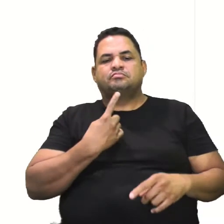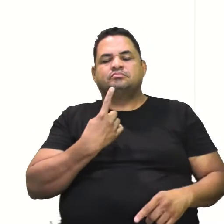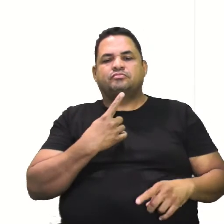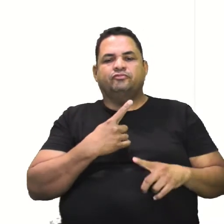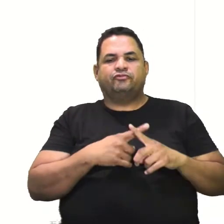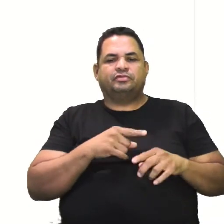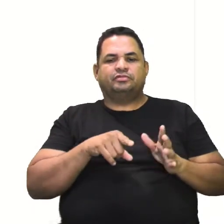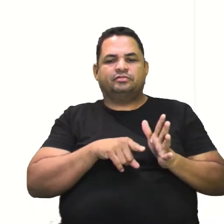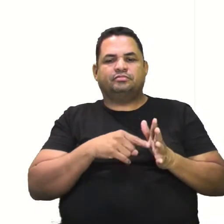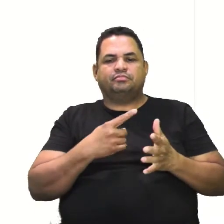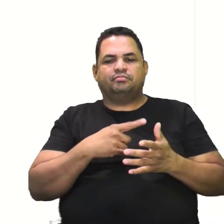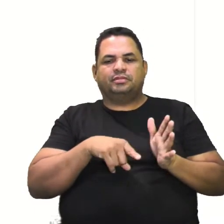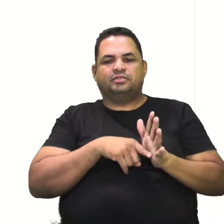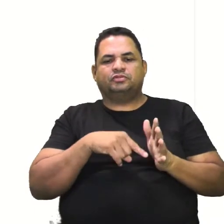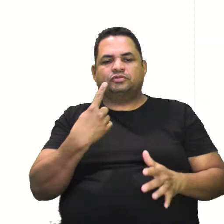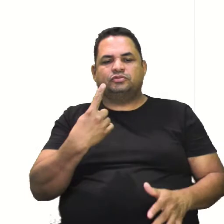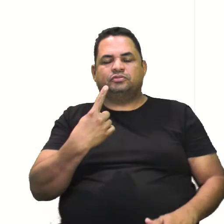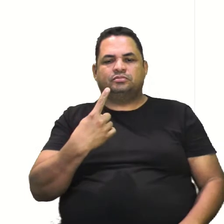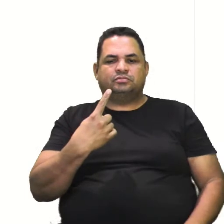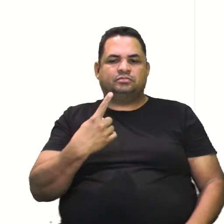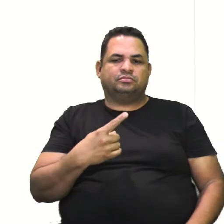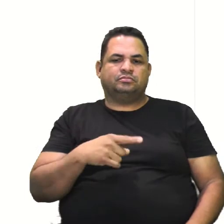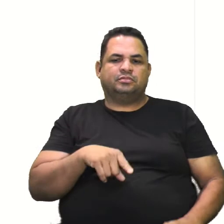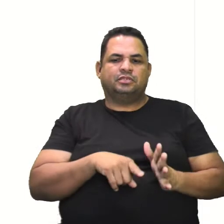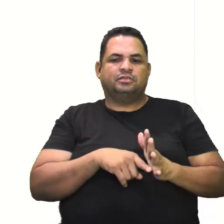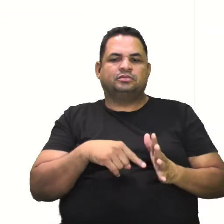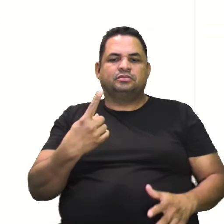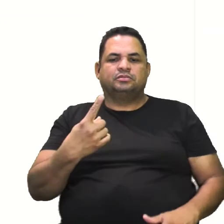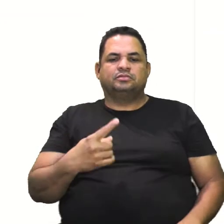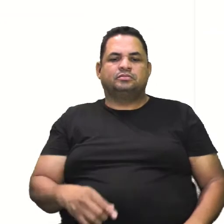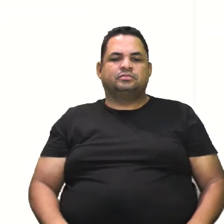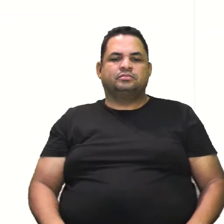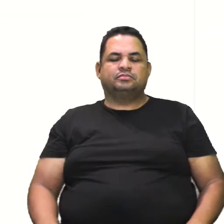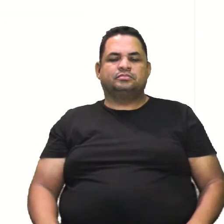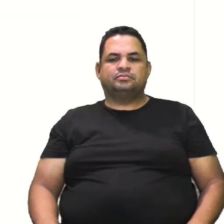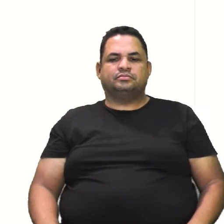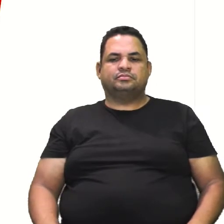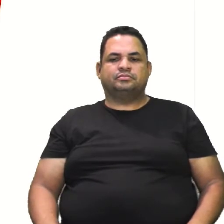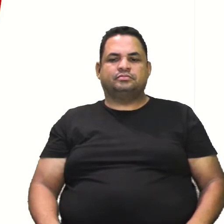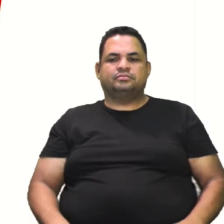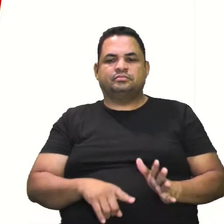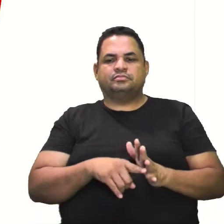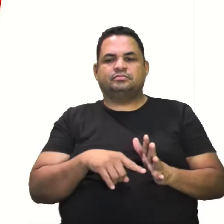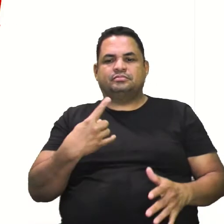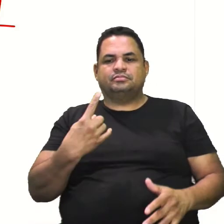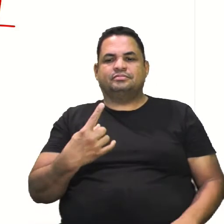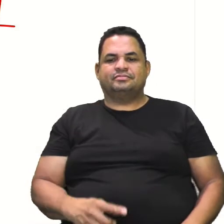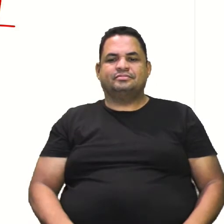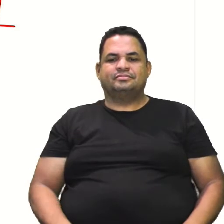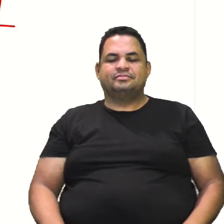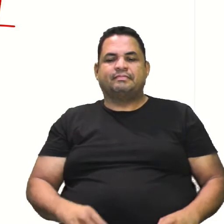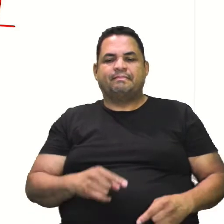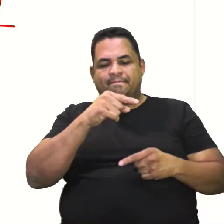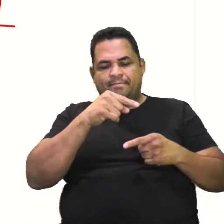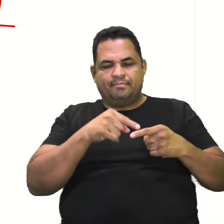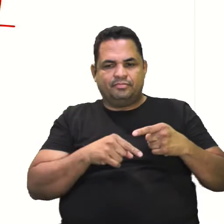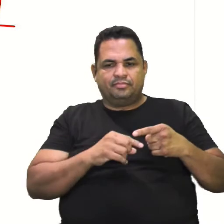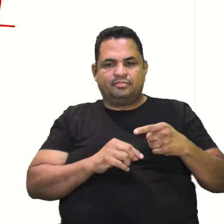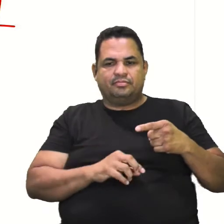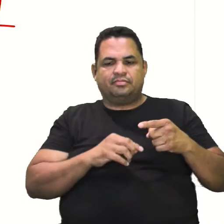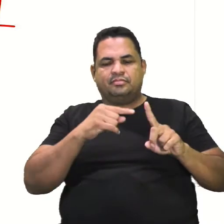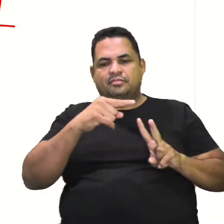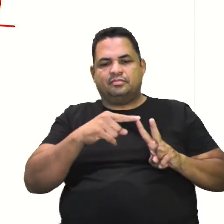vezes menos 1. Menos 1. Menos 1. 1 vezes menos 1. Menos 1. Menos 1. E menos 1. Menos 1. Sobre